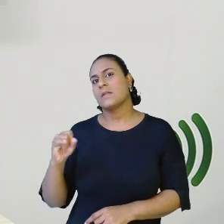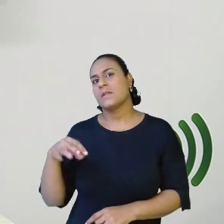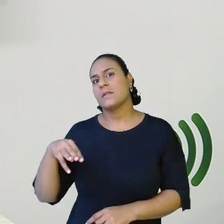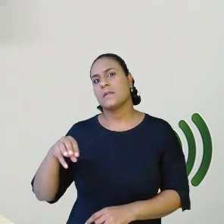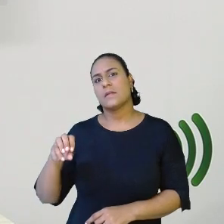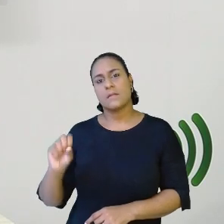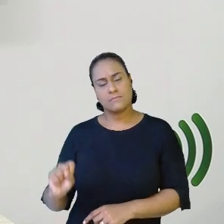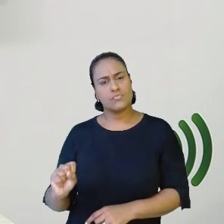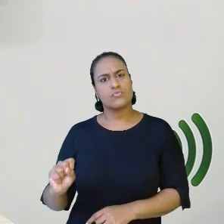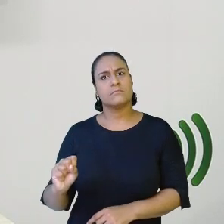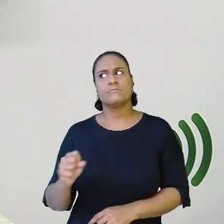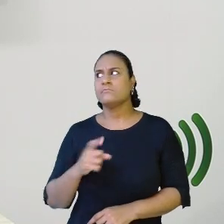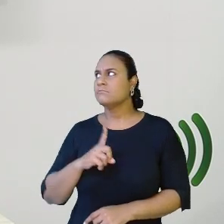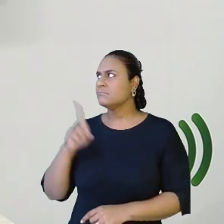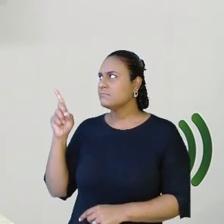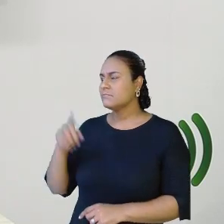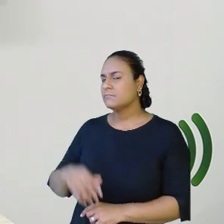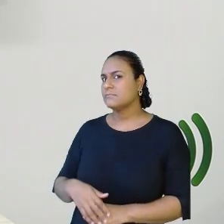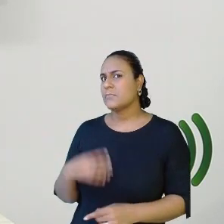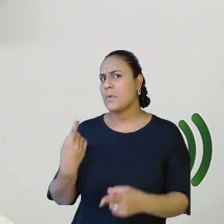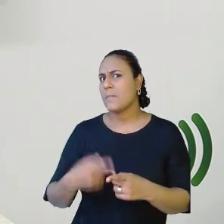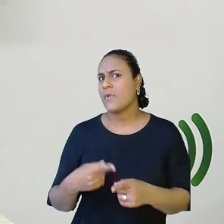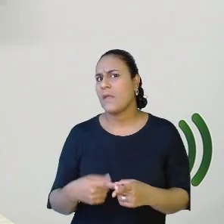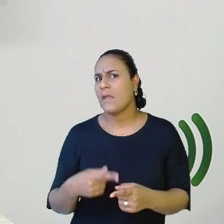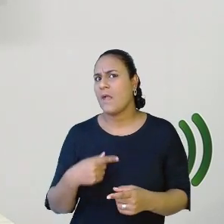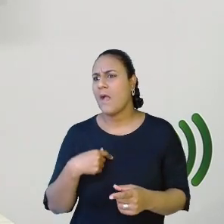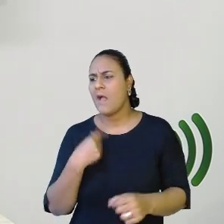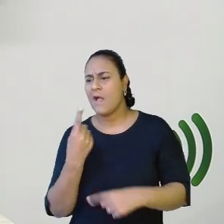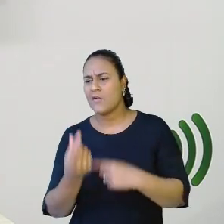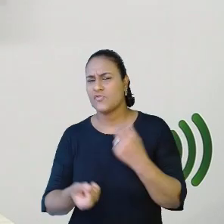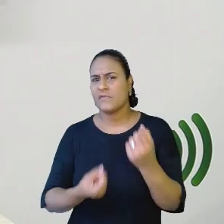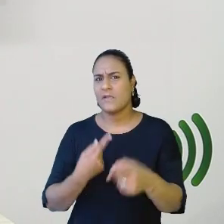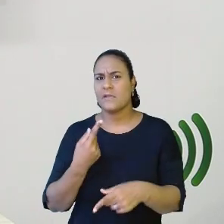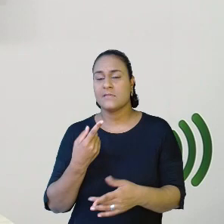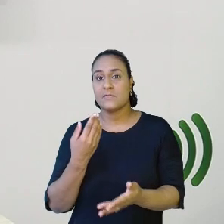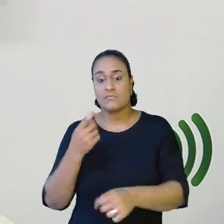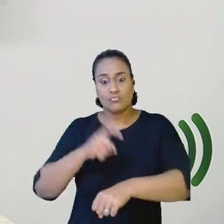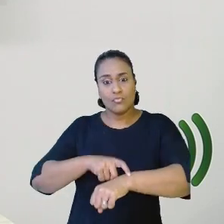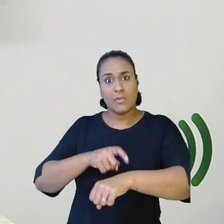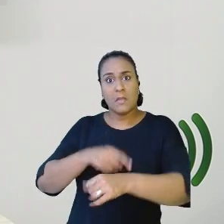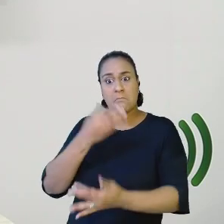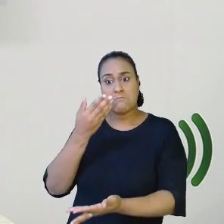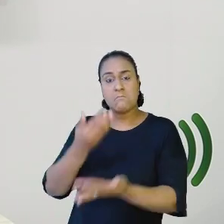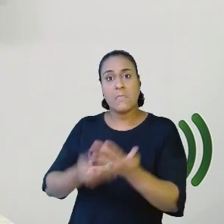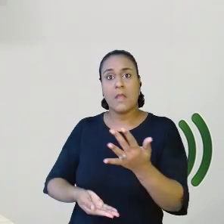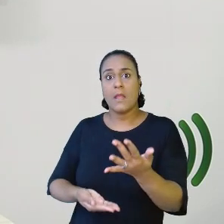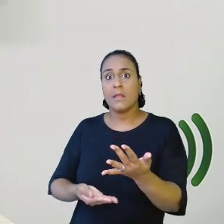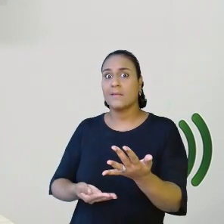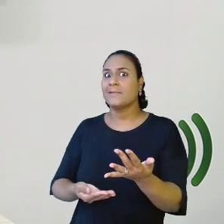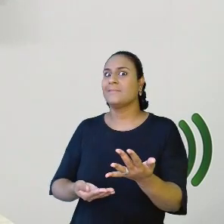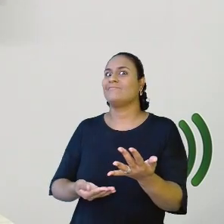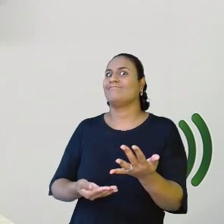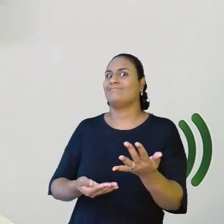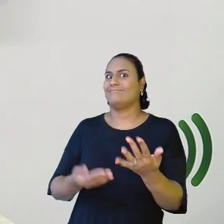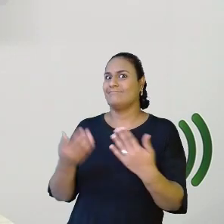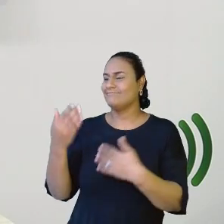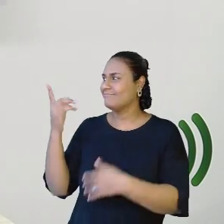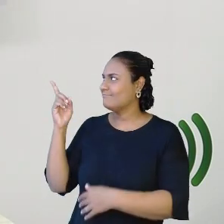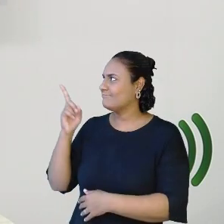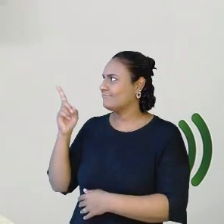Tem atletas que por causa de décimos e centésimos, ele perde o quê? Olha só, ele perde